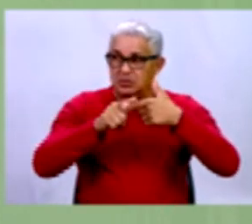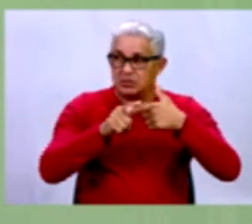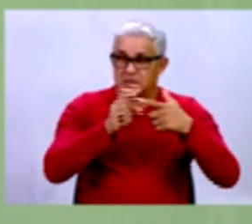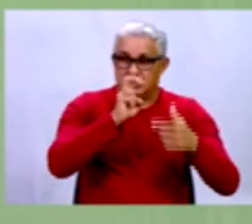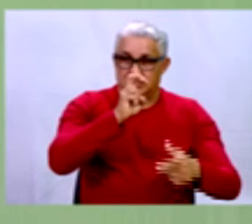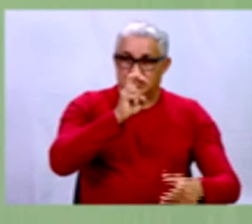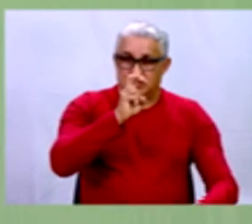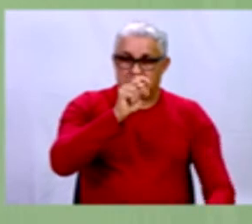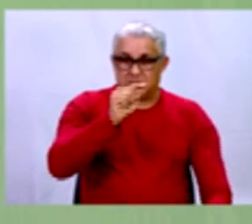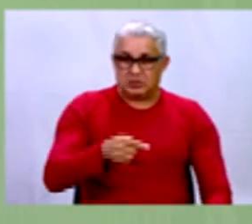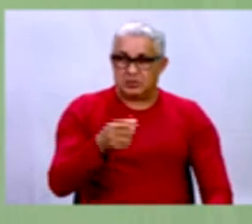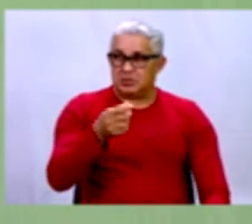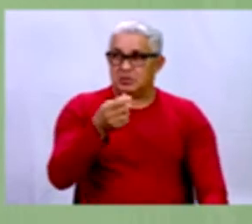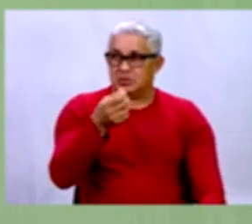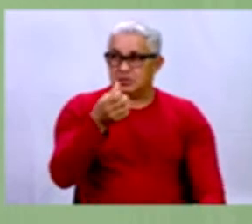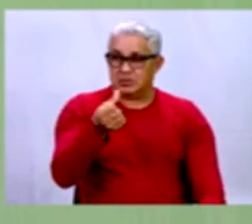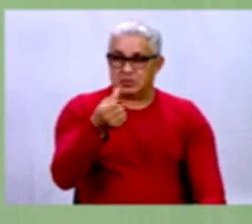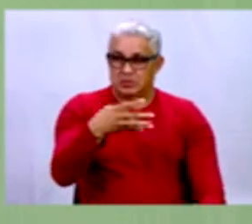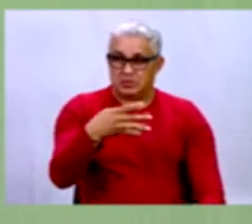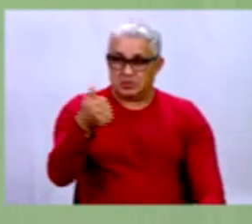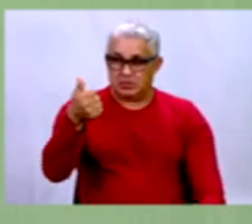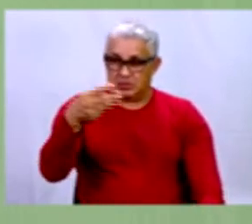5,6413. O meu R é igual a